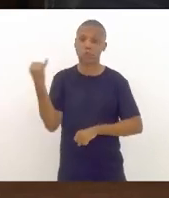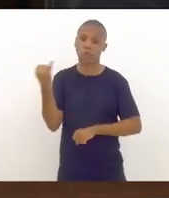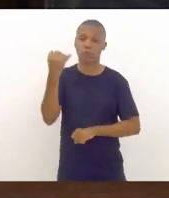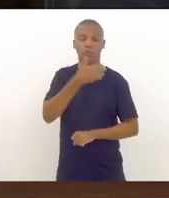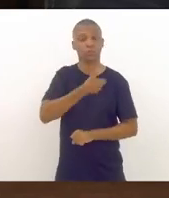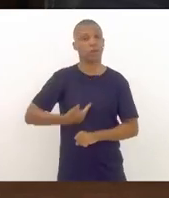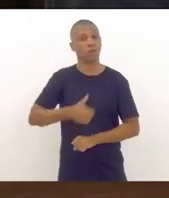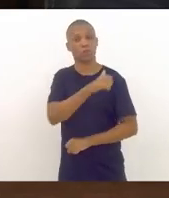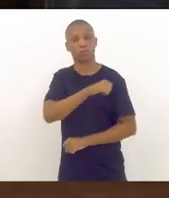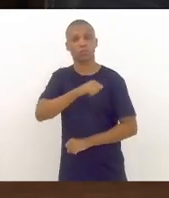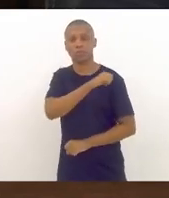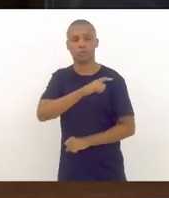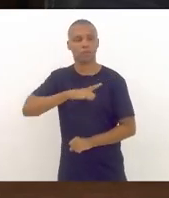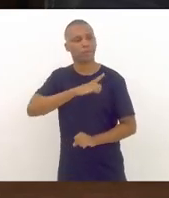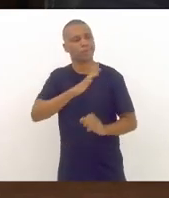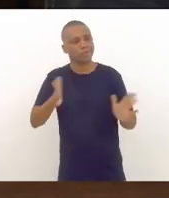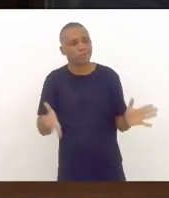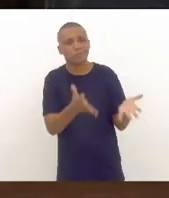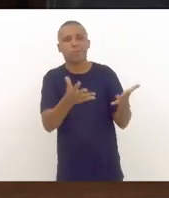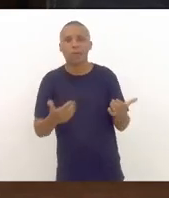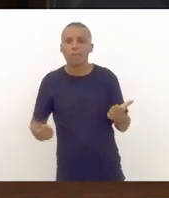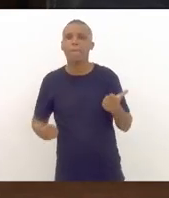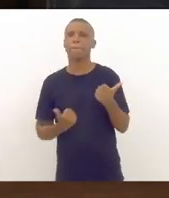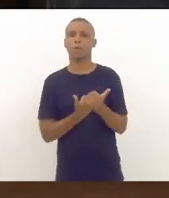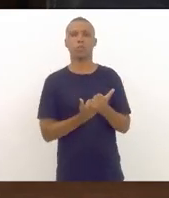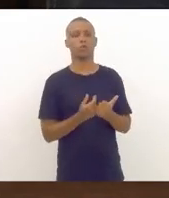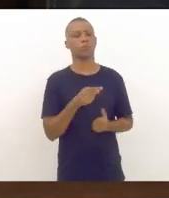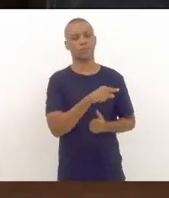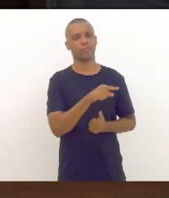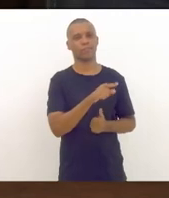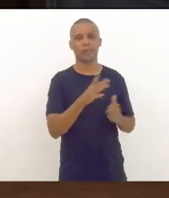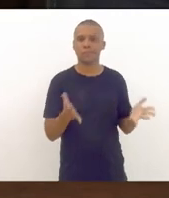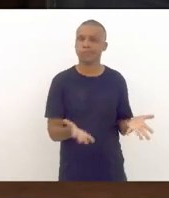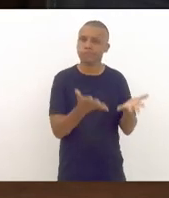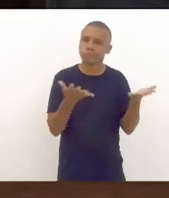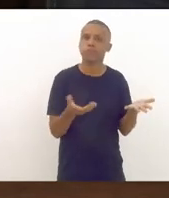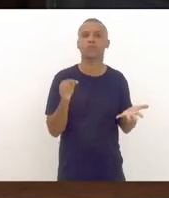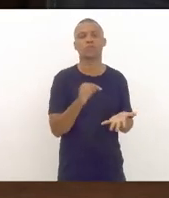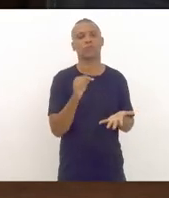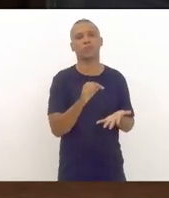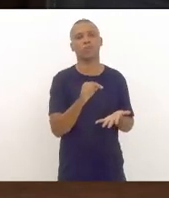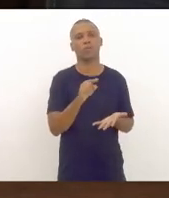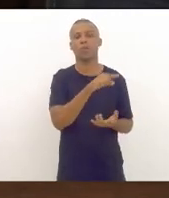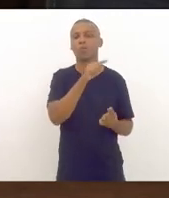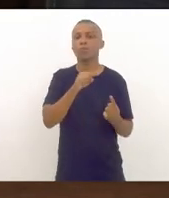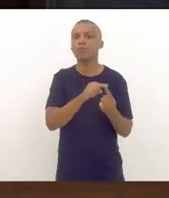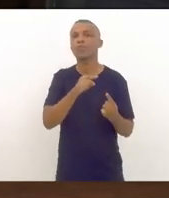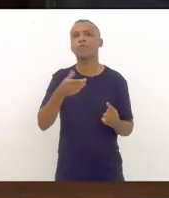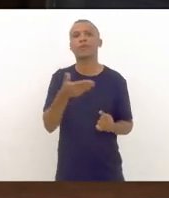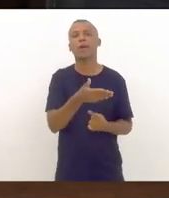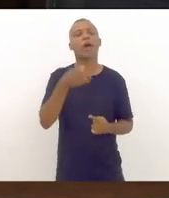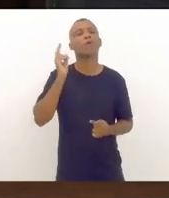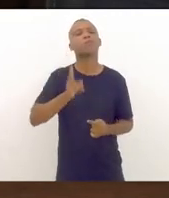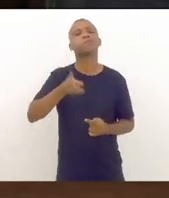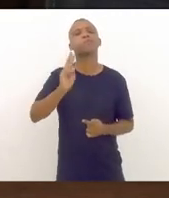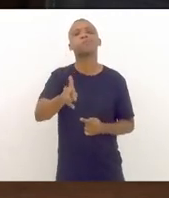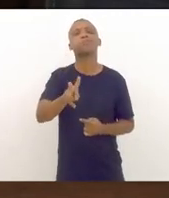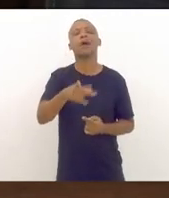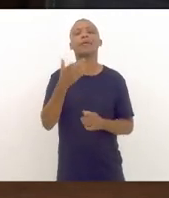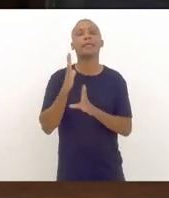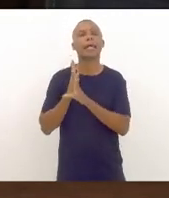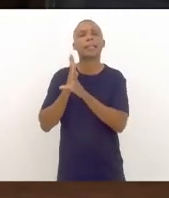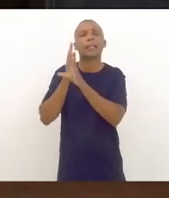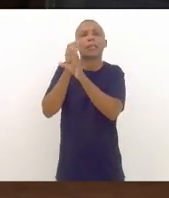lhe sirva de combustível, lhe sirva de incentivo, para que você continue essa trajetória